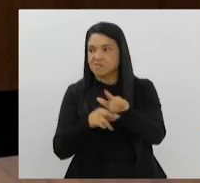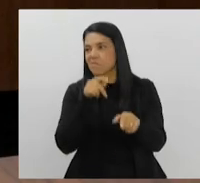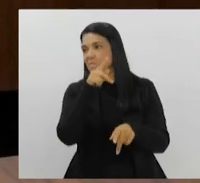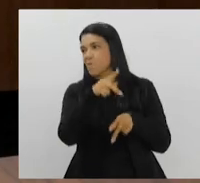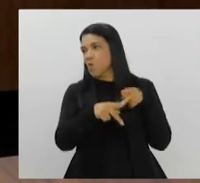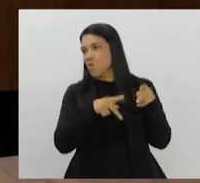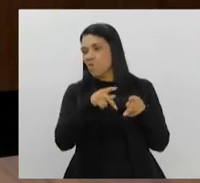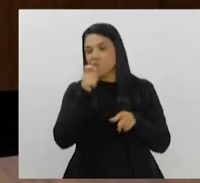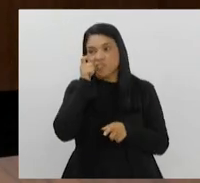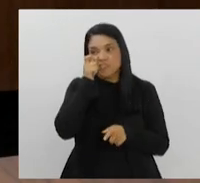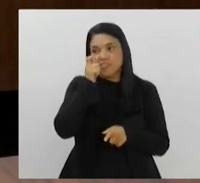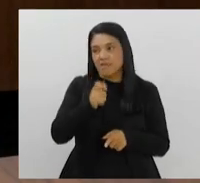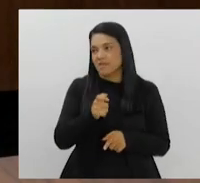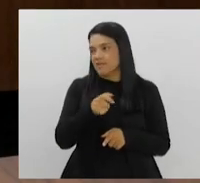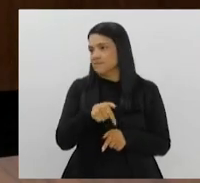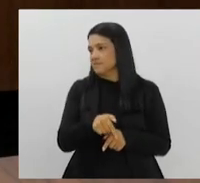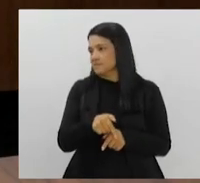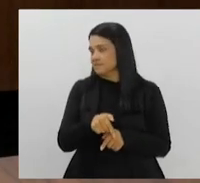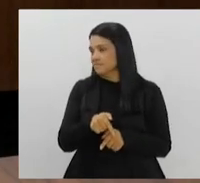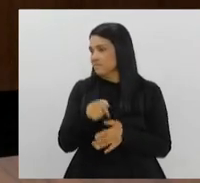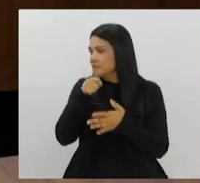os interesses da população,